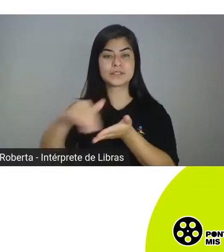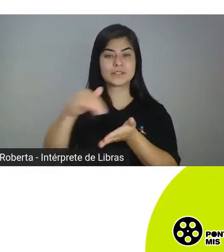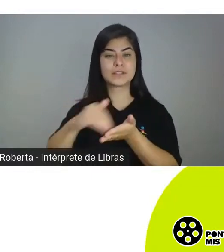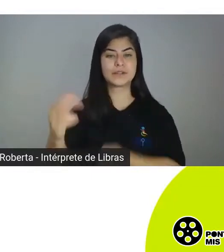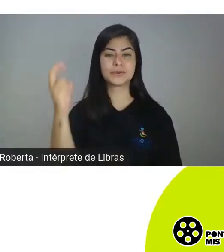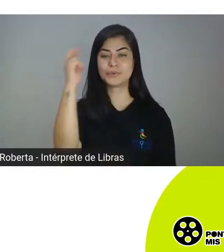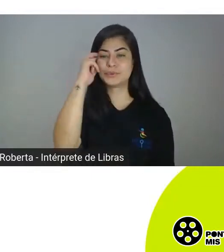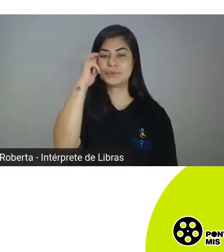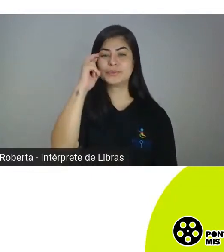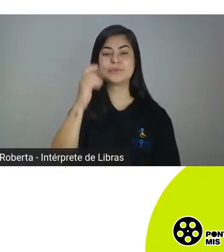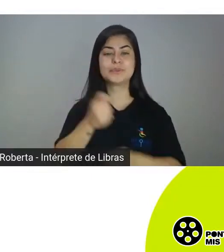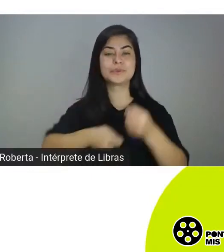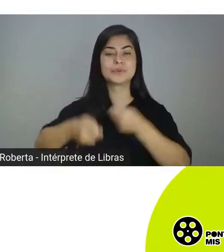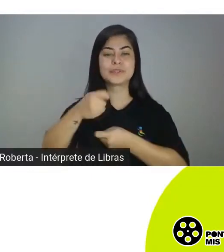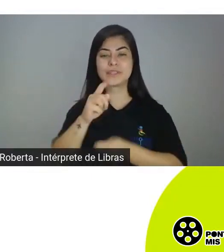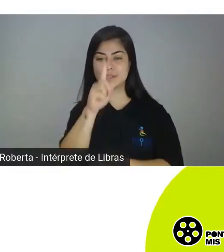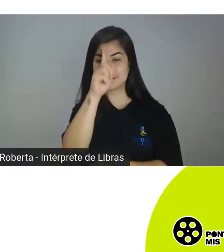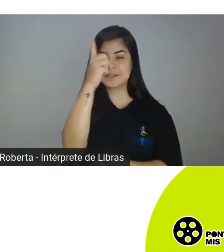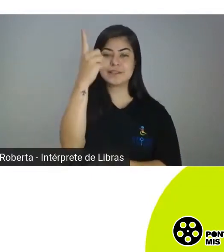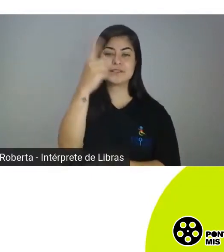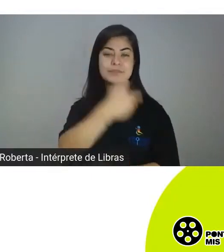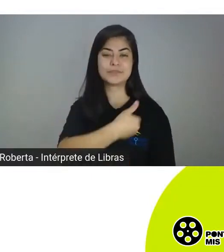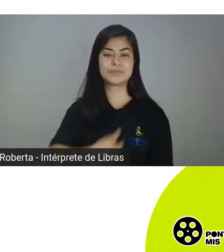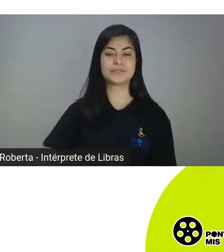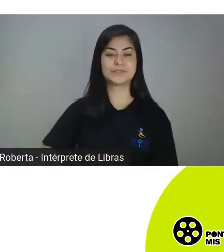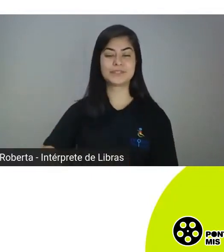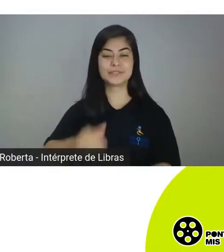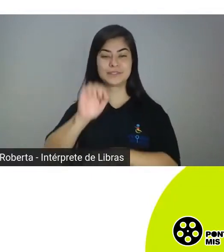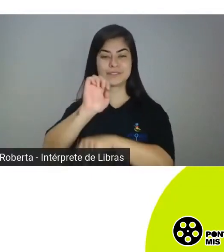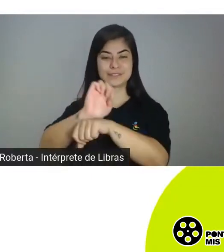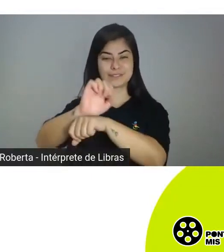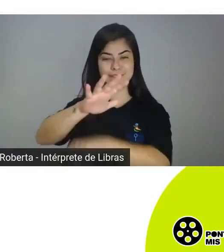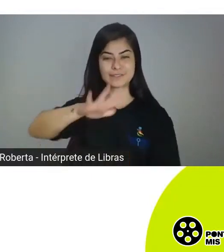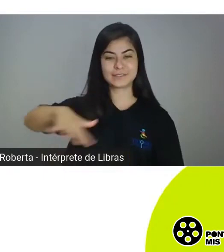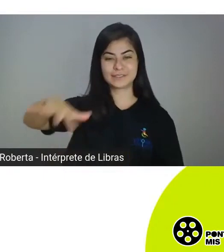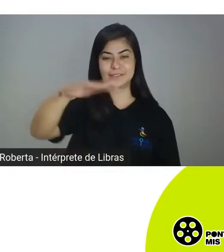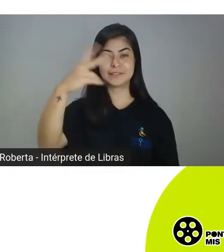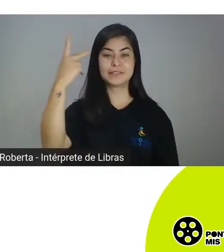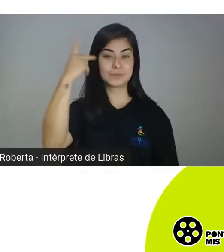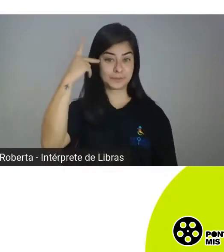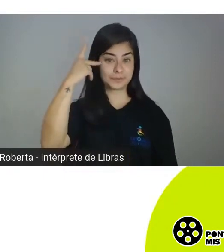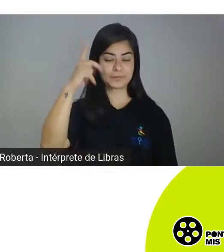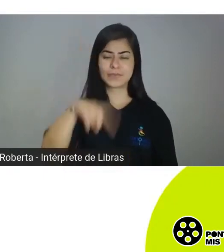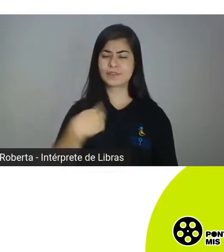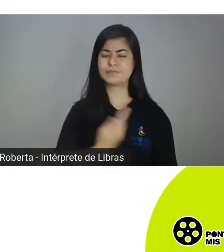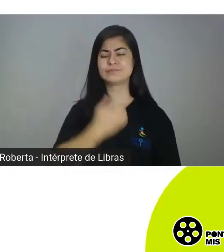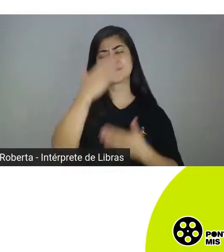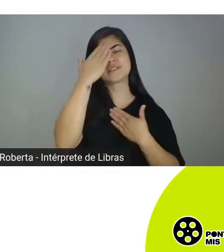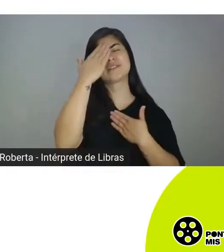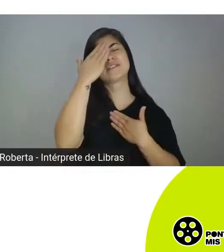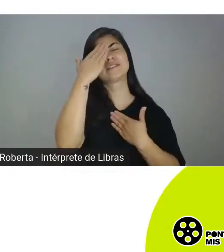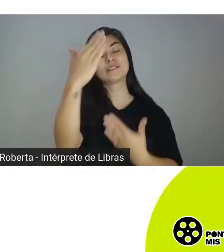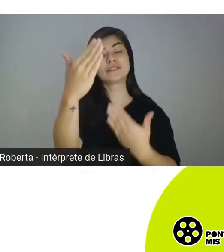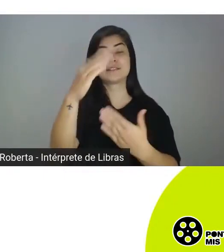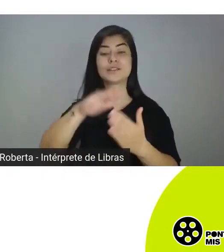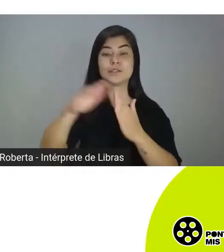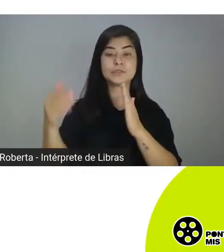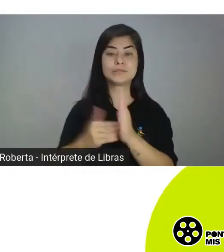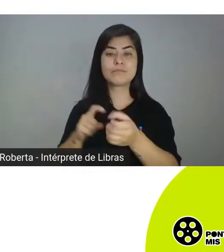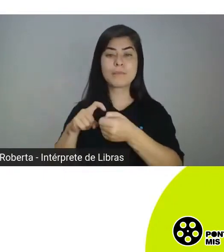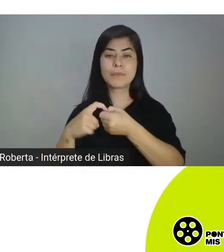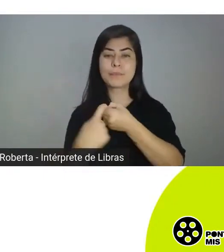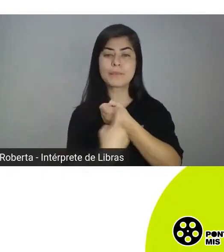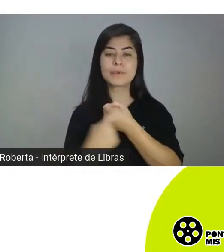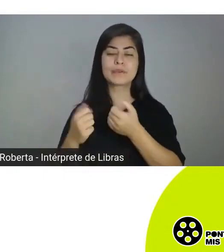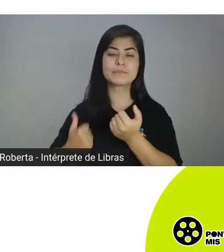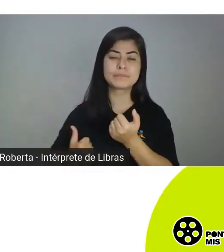Economia Criativa do Governo do Estado de São Paulo. Então a gente agradece também demais todos os apoiadores e patrocinadores